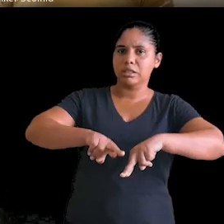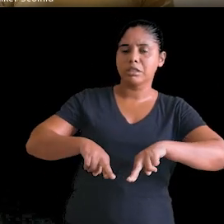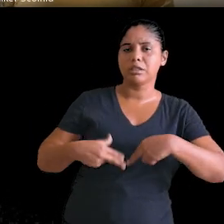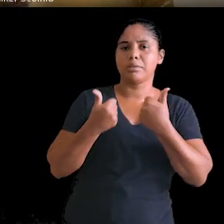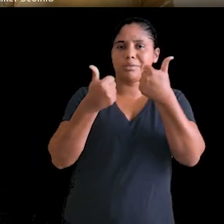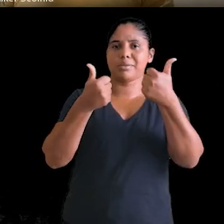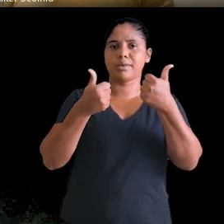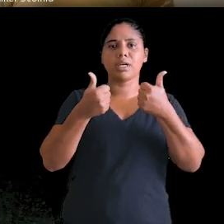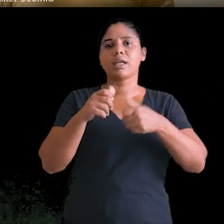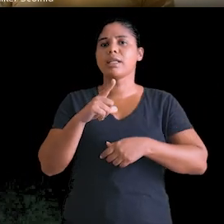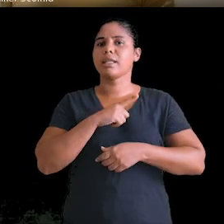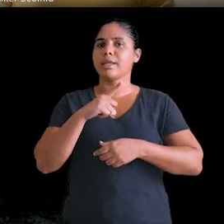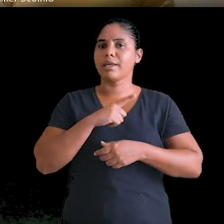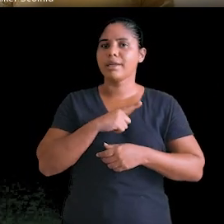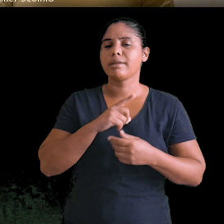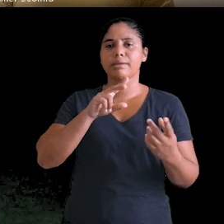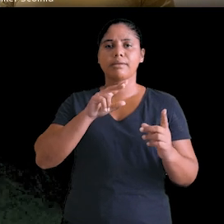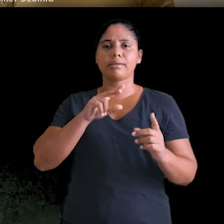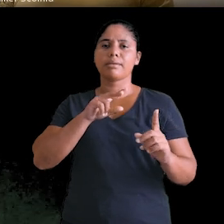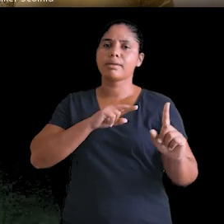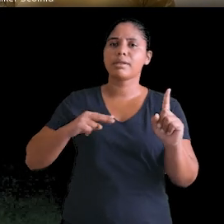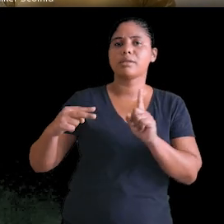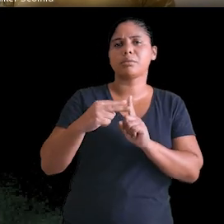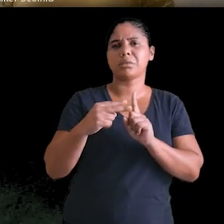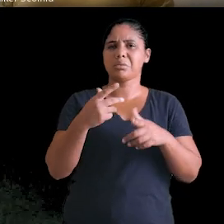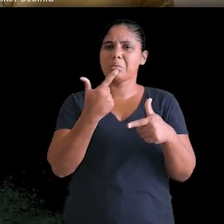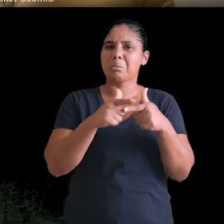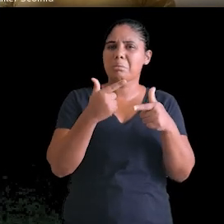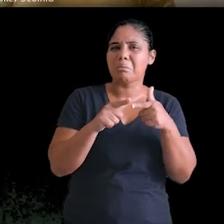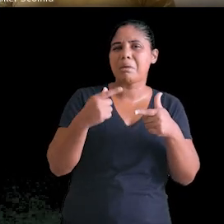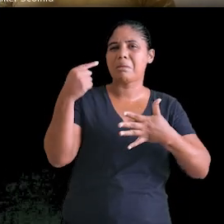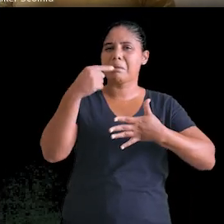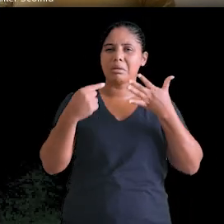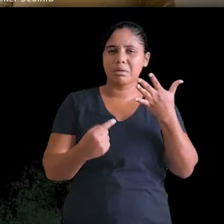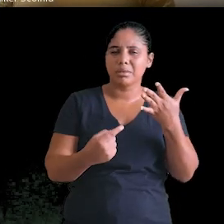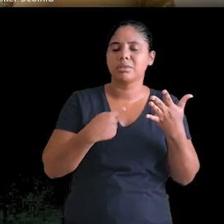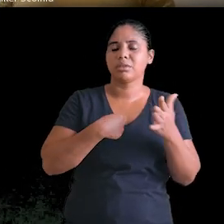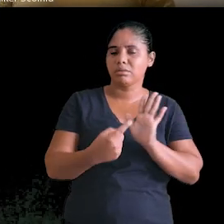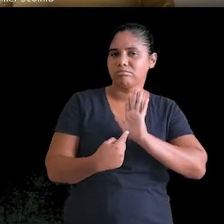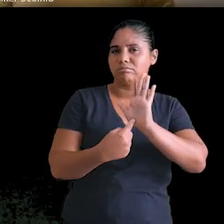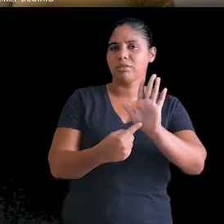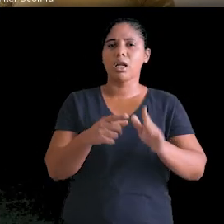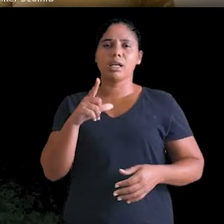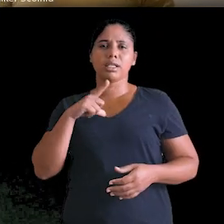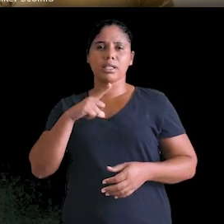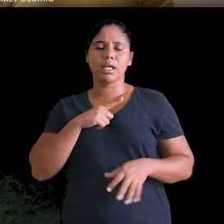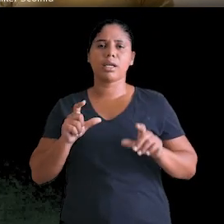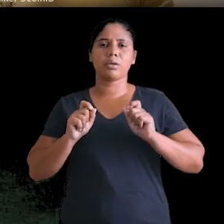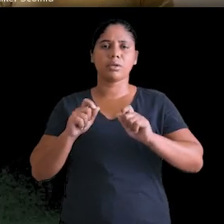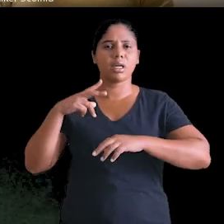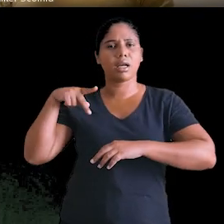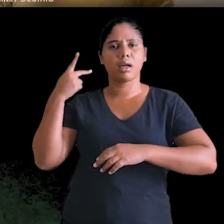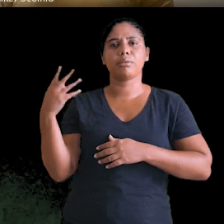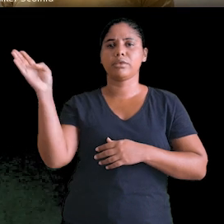vou linkar para vocês algumas problemáticas dentro do que eu acabei de falar, tá? Dentre delas está a questão da Política